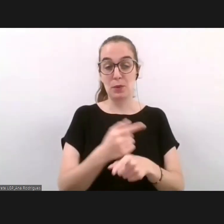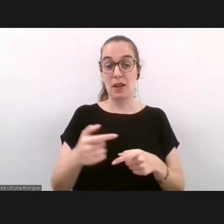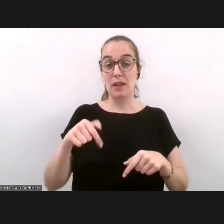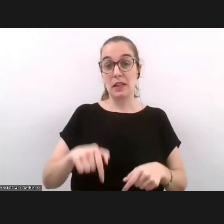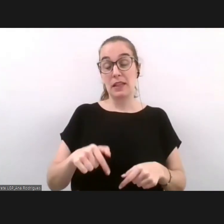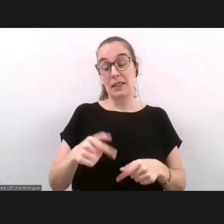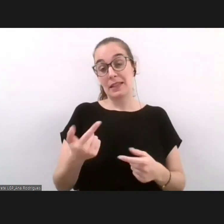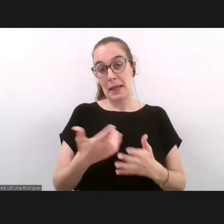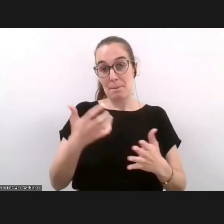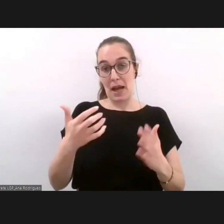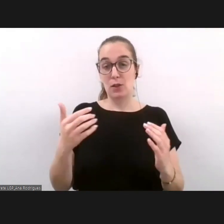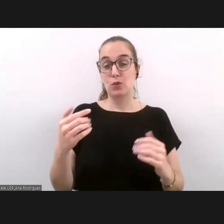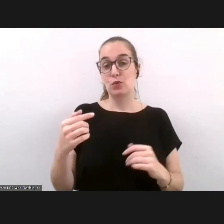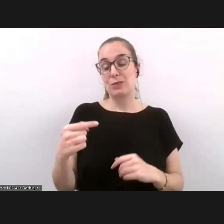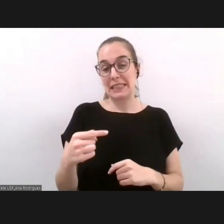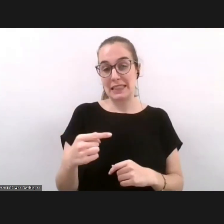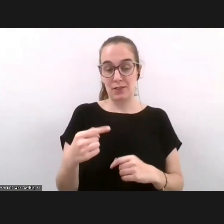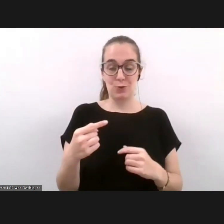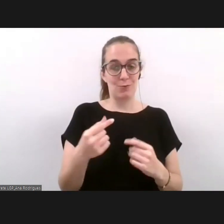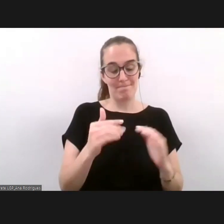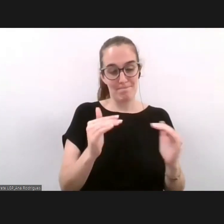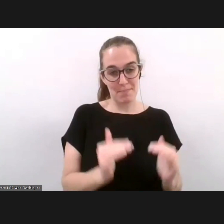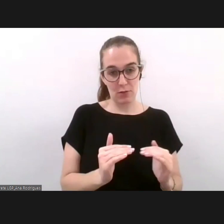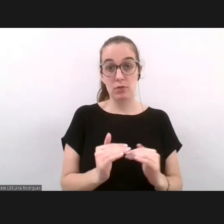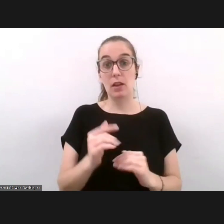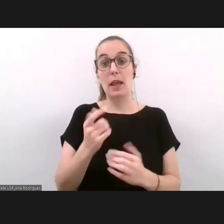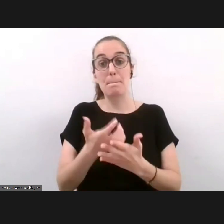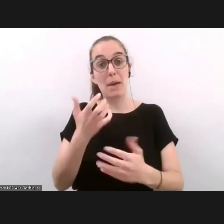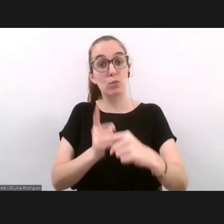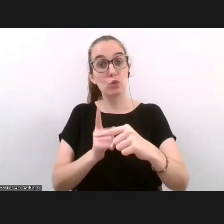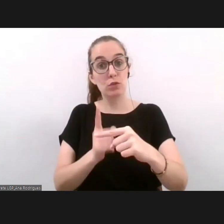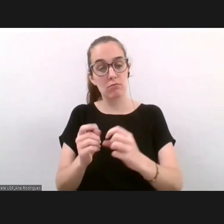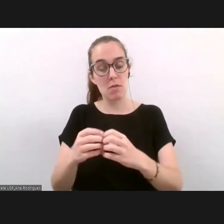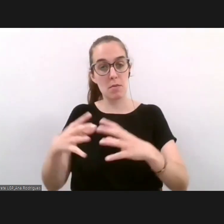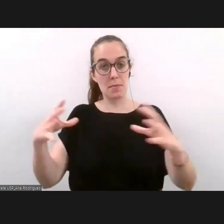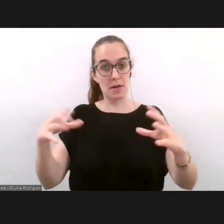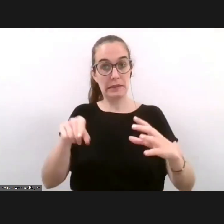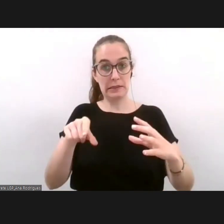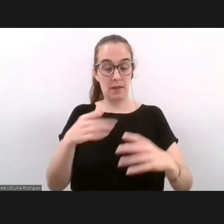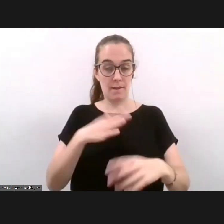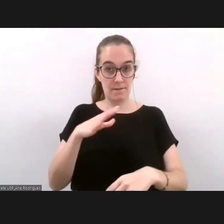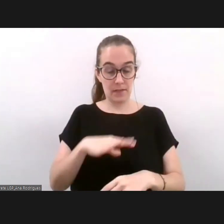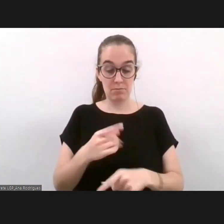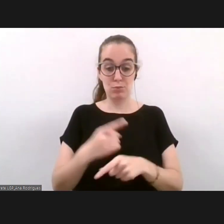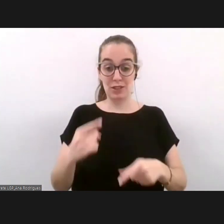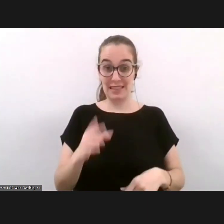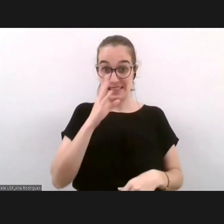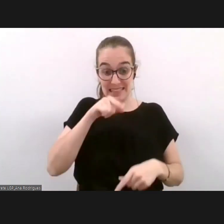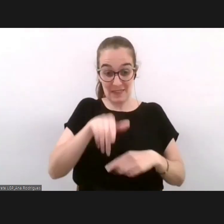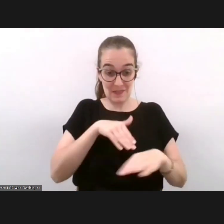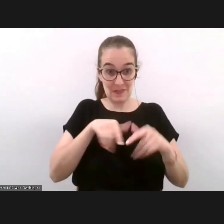sejam reduzidos, os impactos positivos sejam aumentados, para se garantir que aquilo que é provavelmente